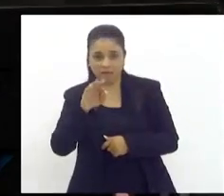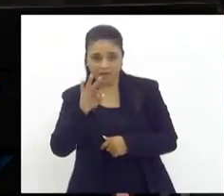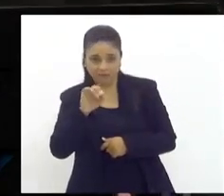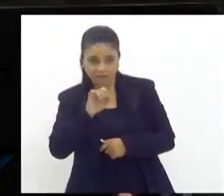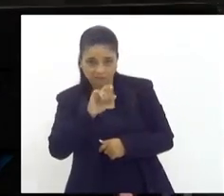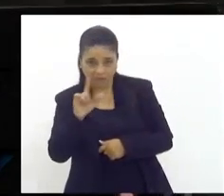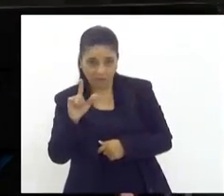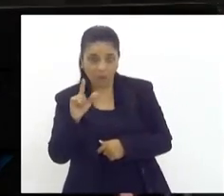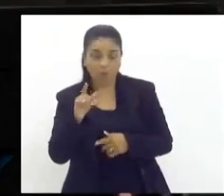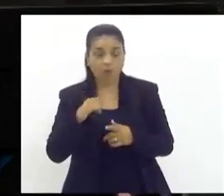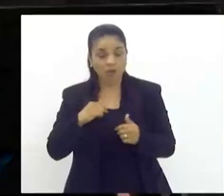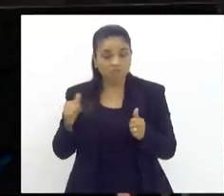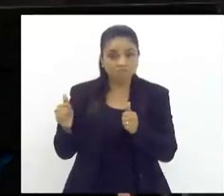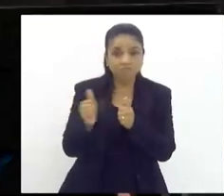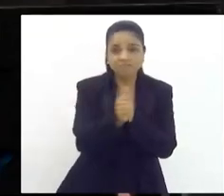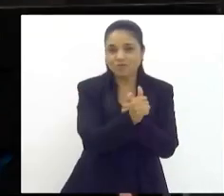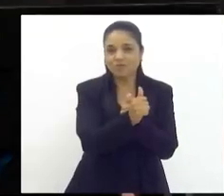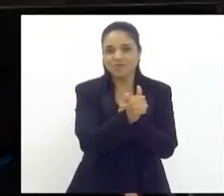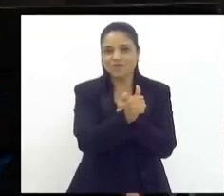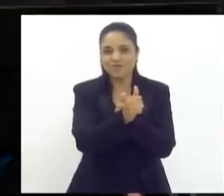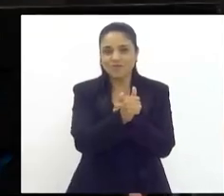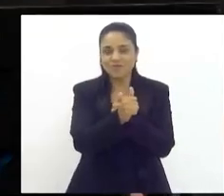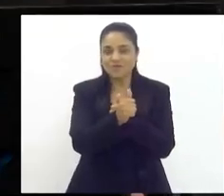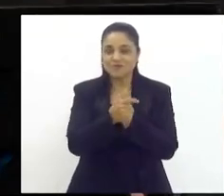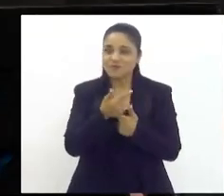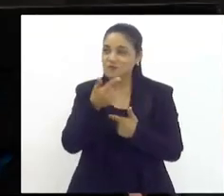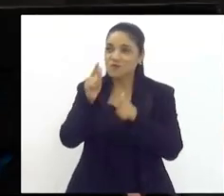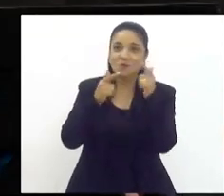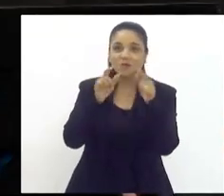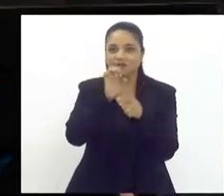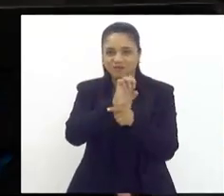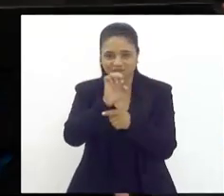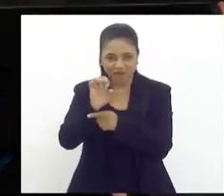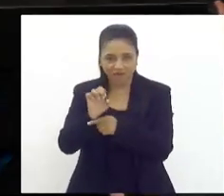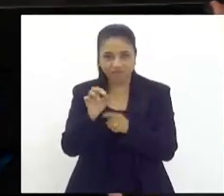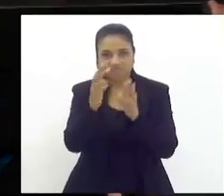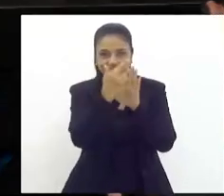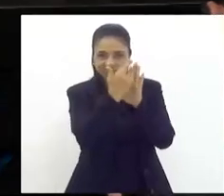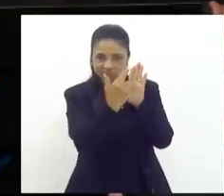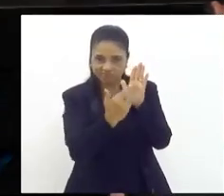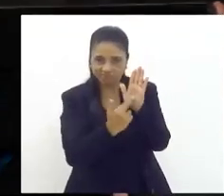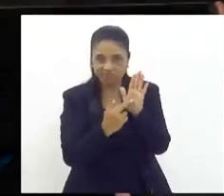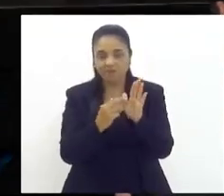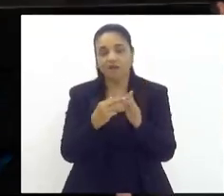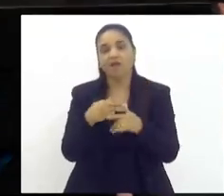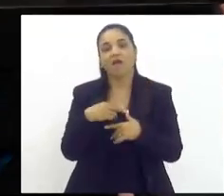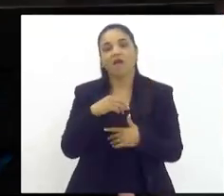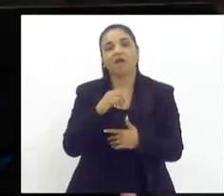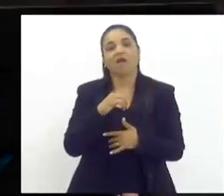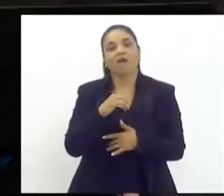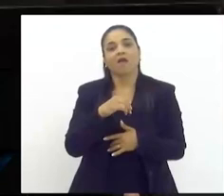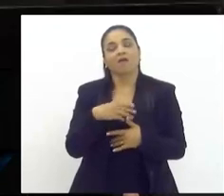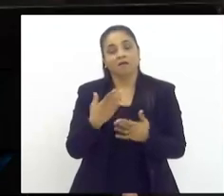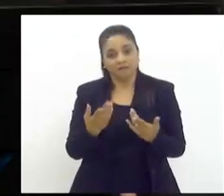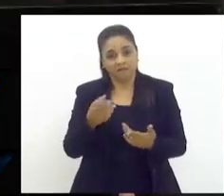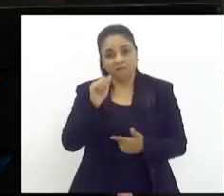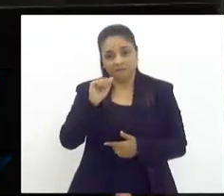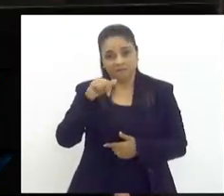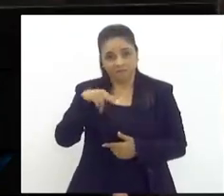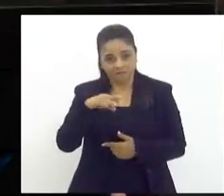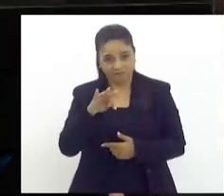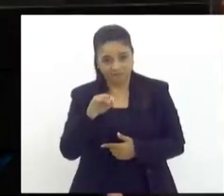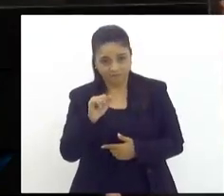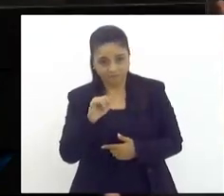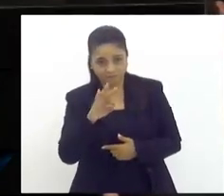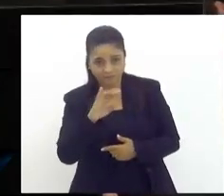nós saímos à frente dos outros estados também regulamentando essa matéria então eu vou aqui né deixar a